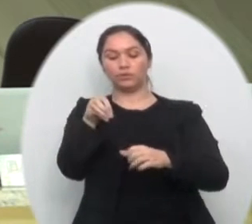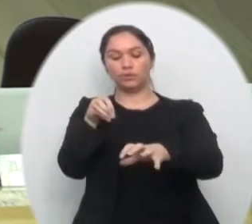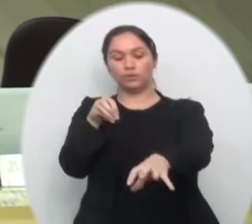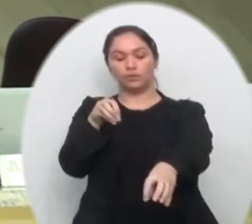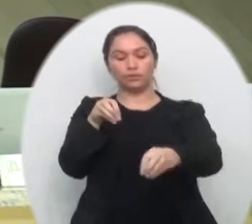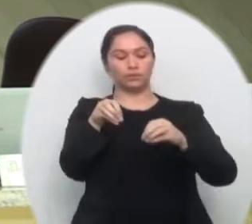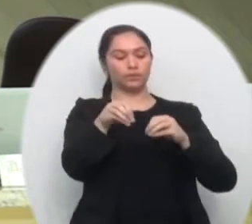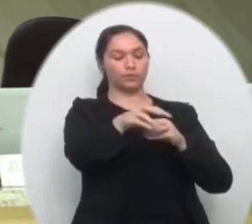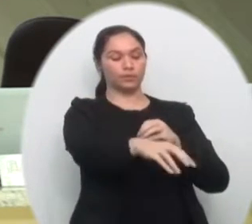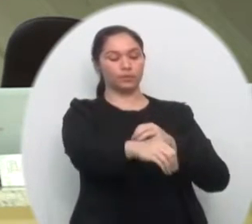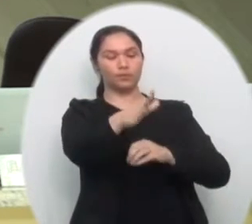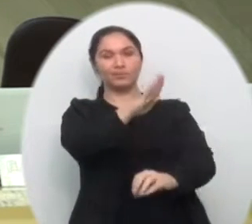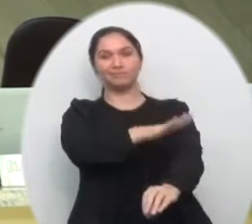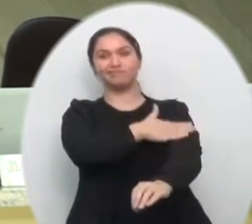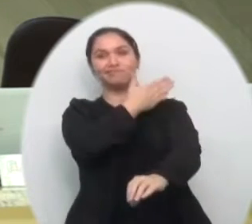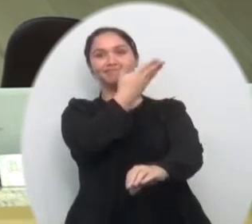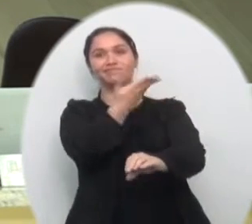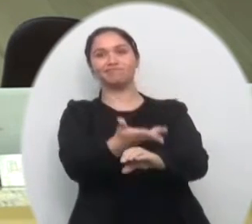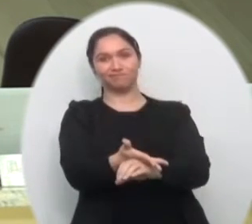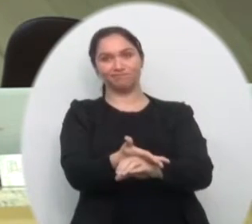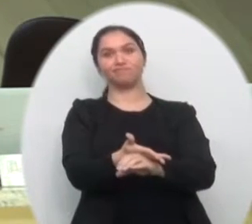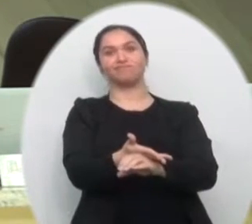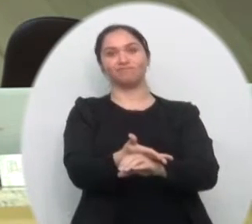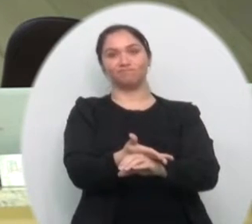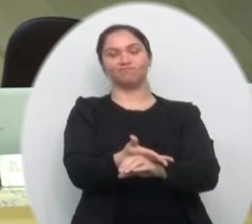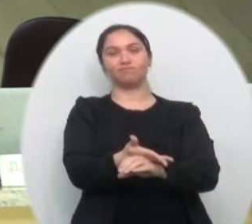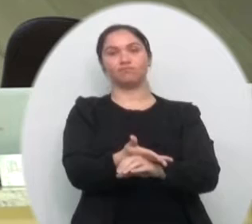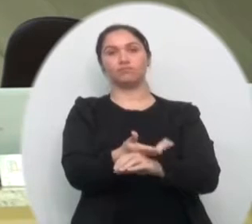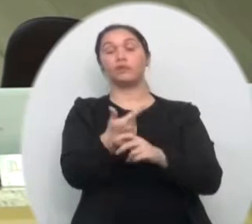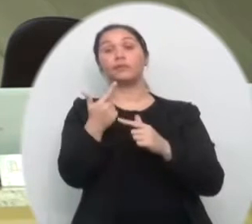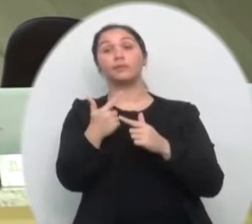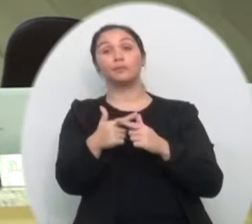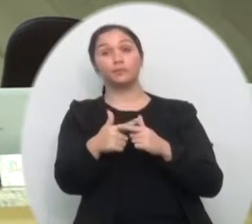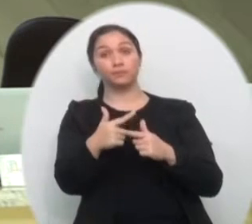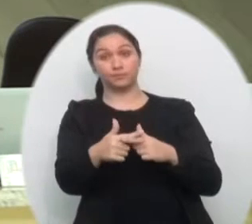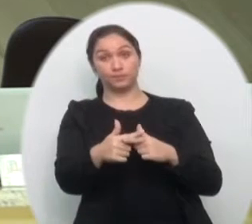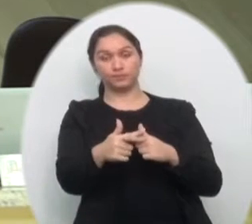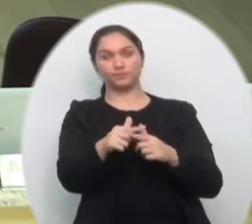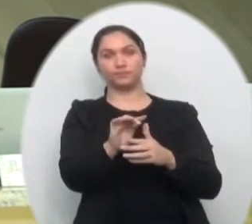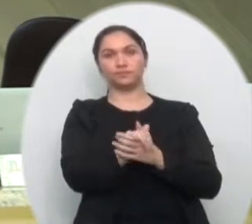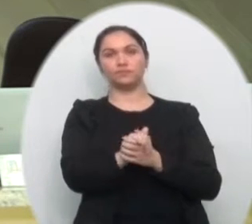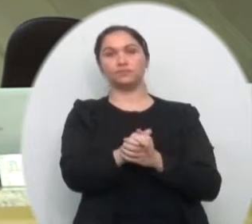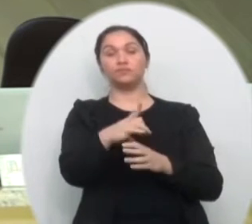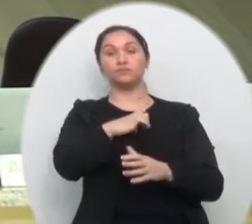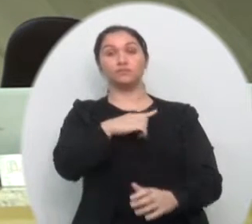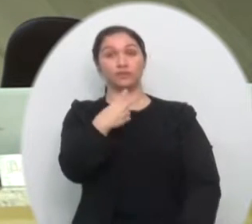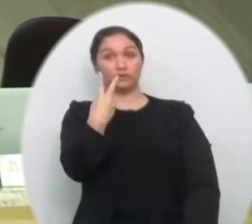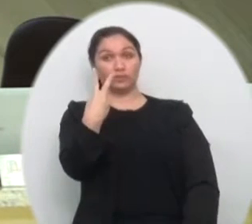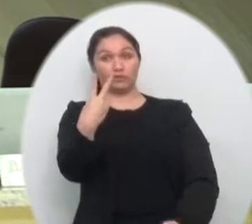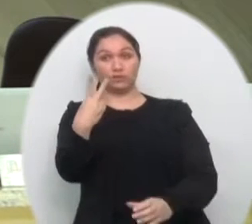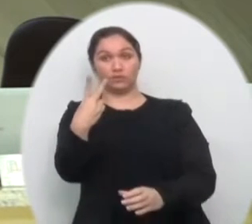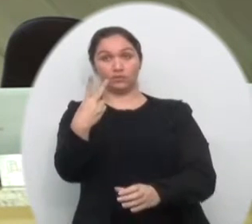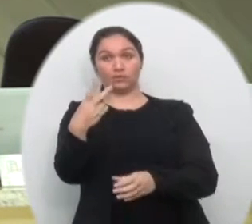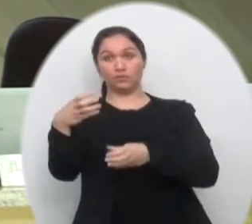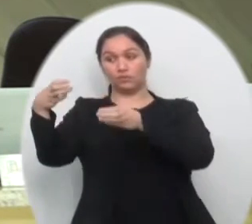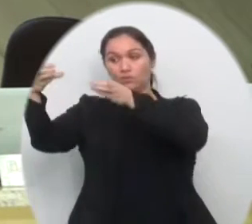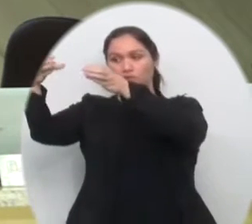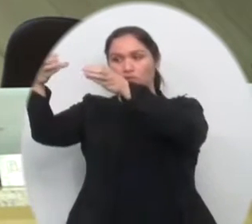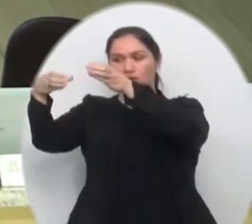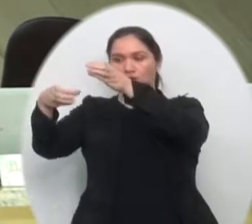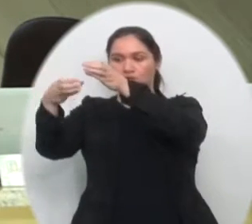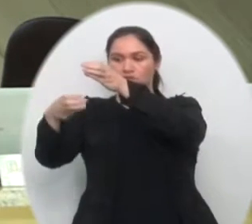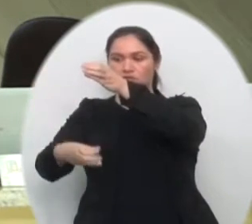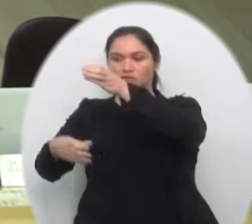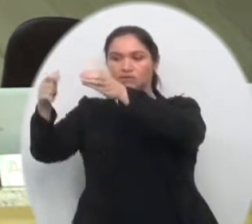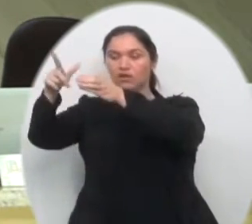inteiro. O processo deles trabalhar. Por quê? Eles têm duas caixas d'água gigantes de 30 mil litros,